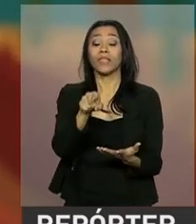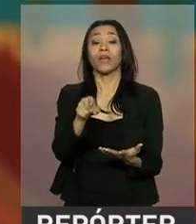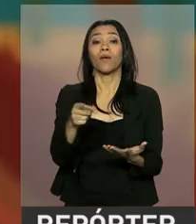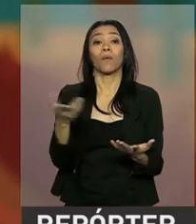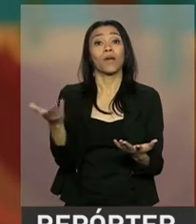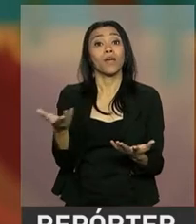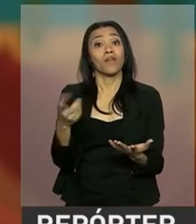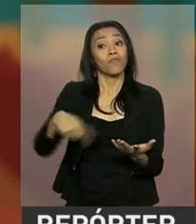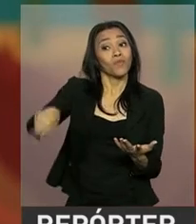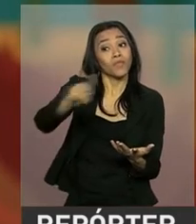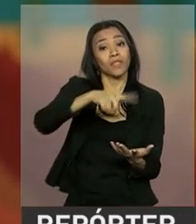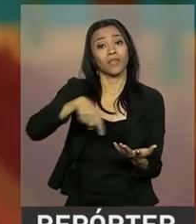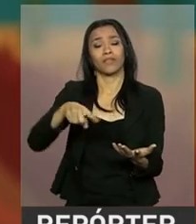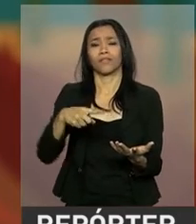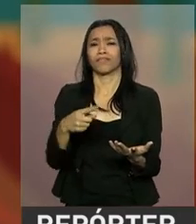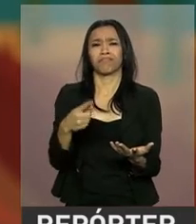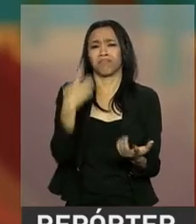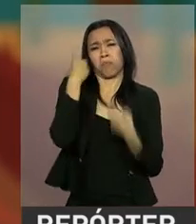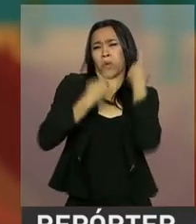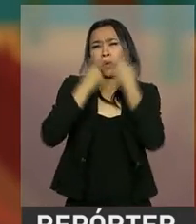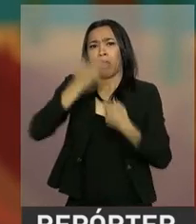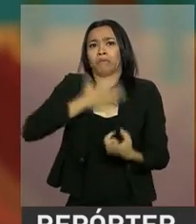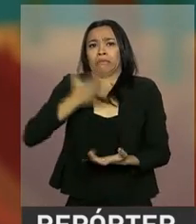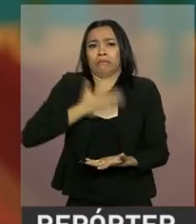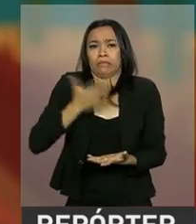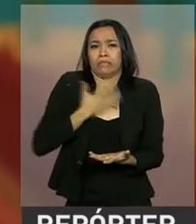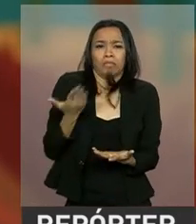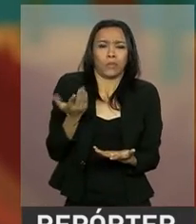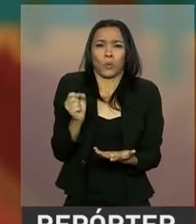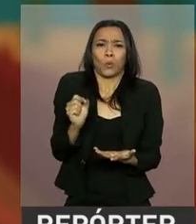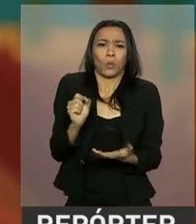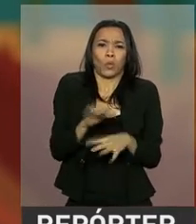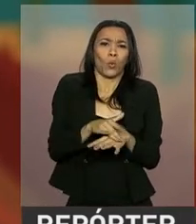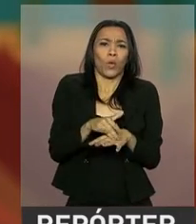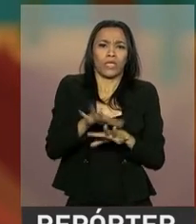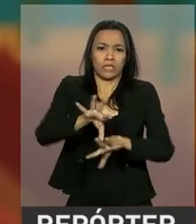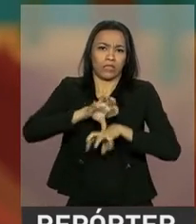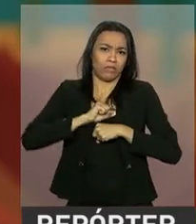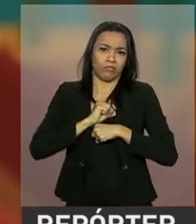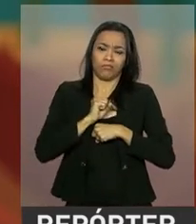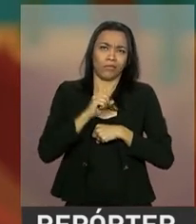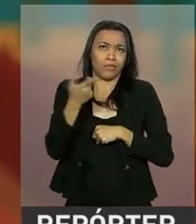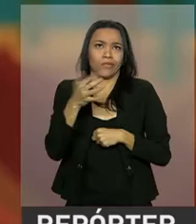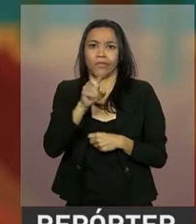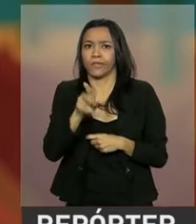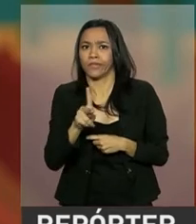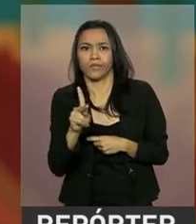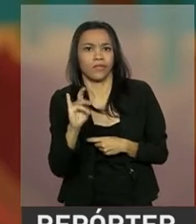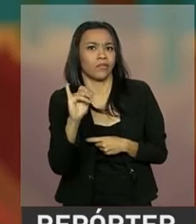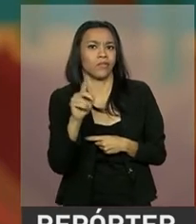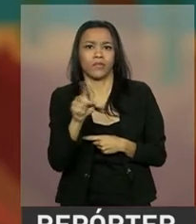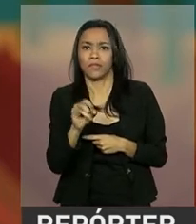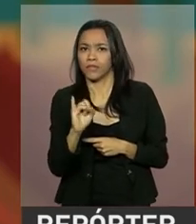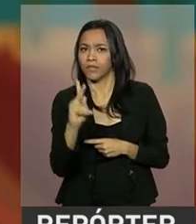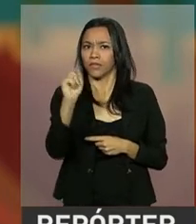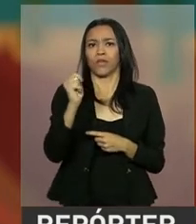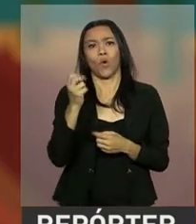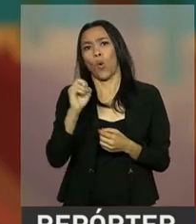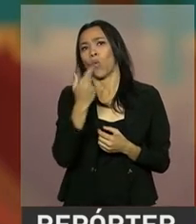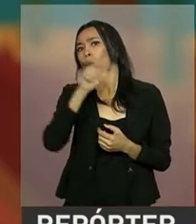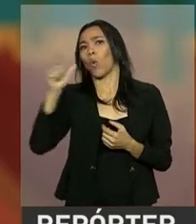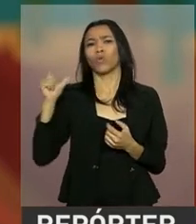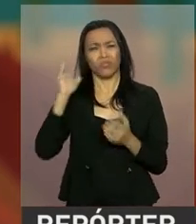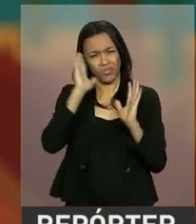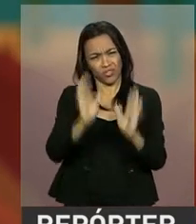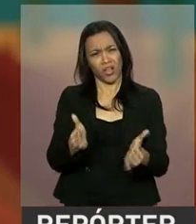há e não deve haver nenhuma preocupação com nenhuma espécie de doença tropical seja zica o que seja porque este combate